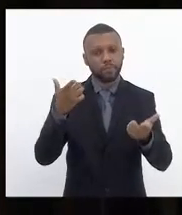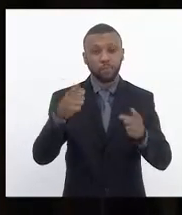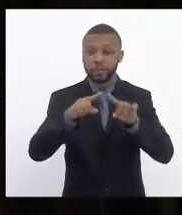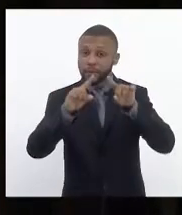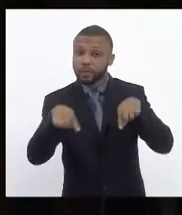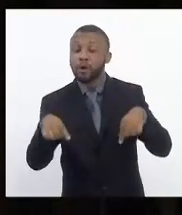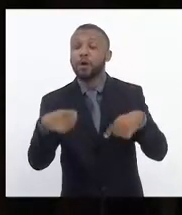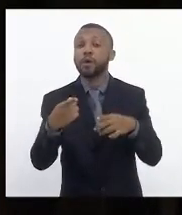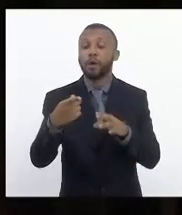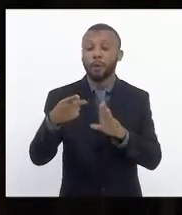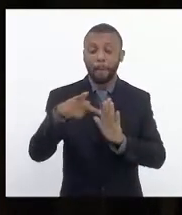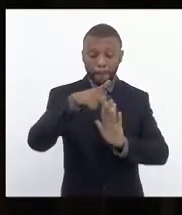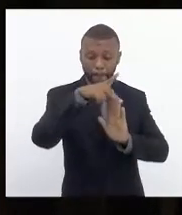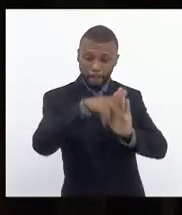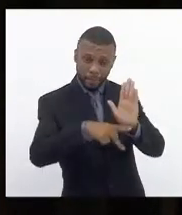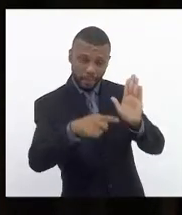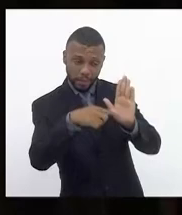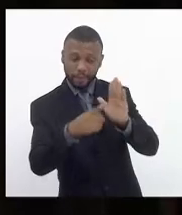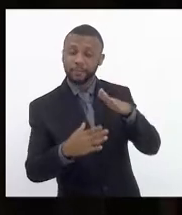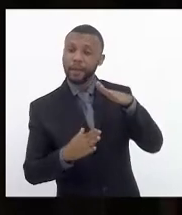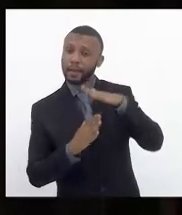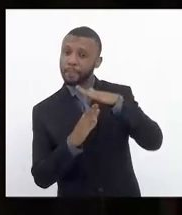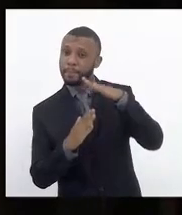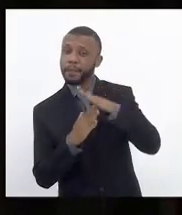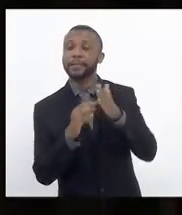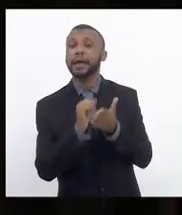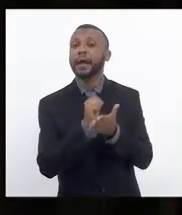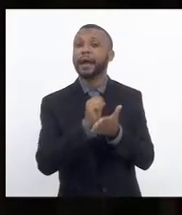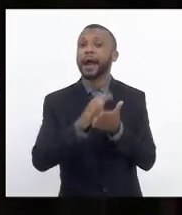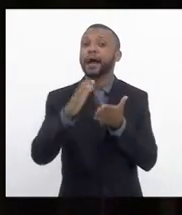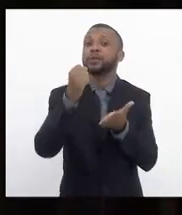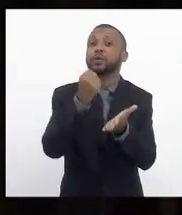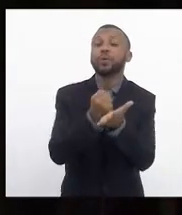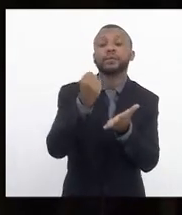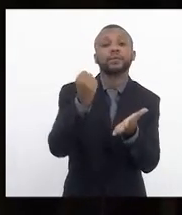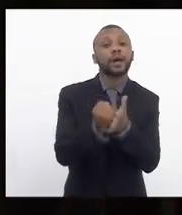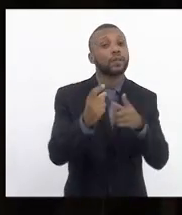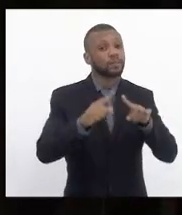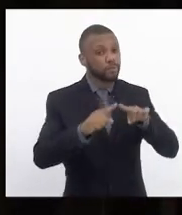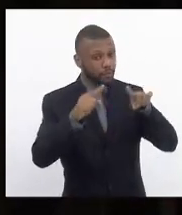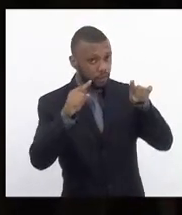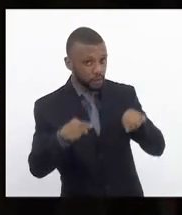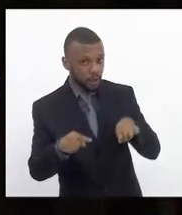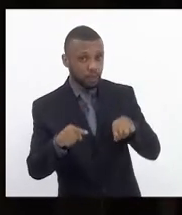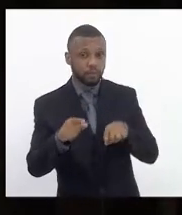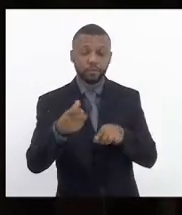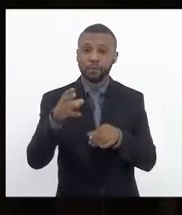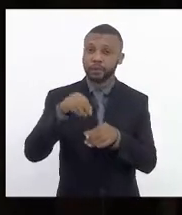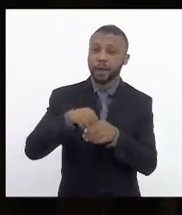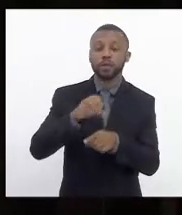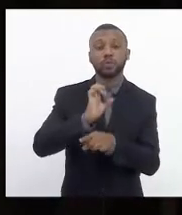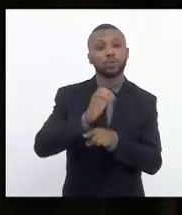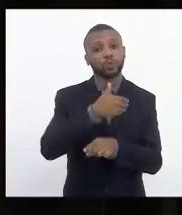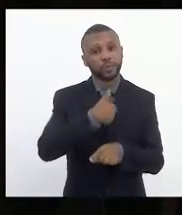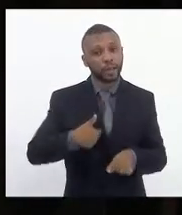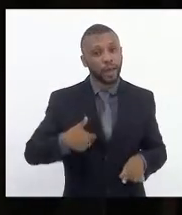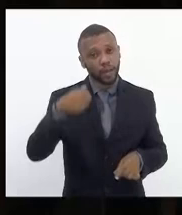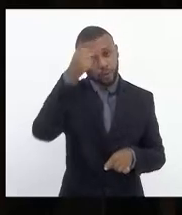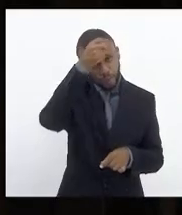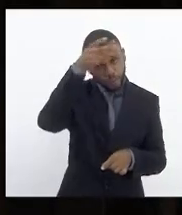plano também limita senhor presidente gasto com pessoal nos estados e municípios e o regime